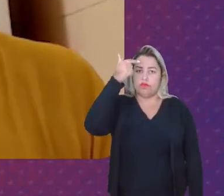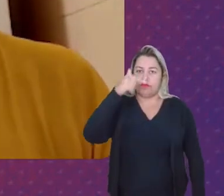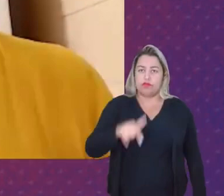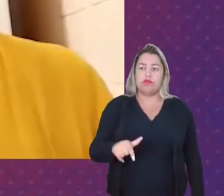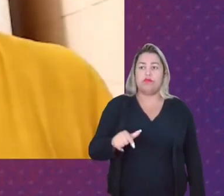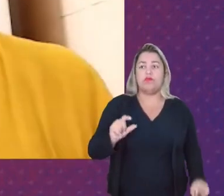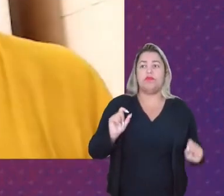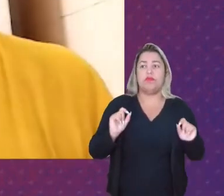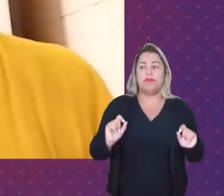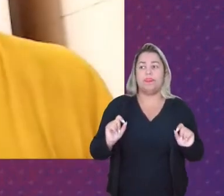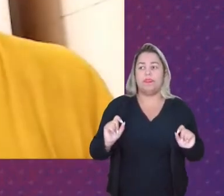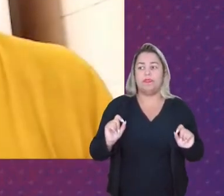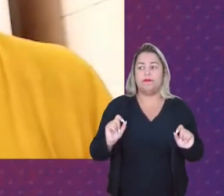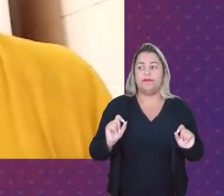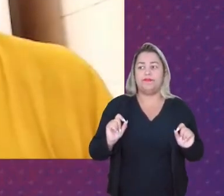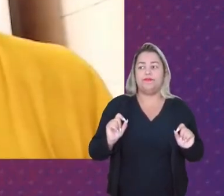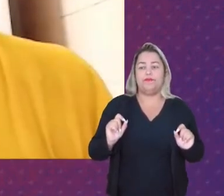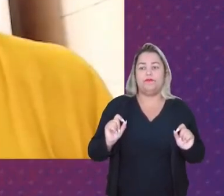conseguiu